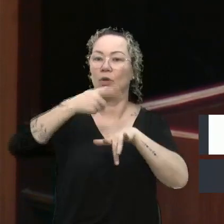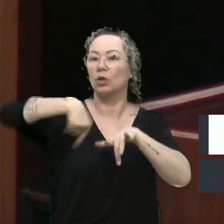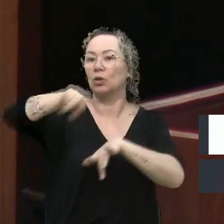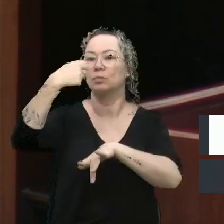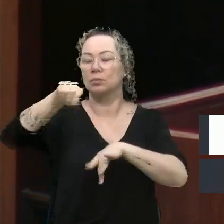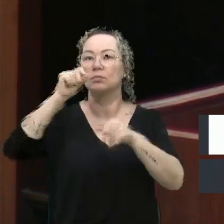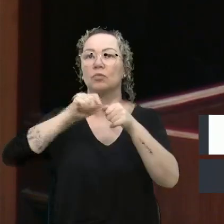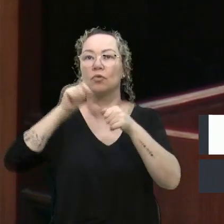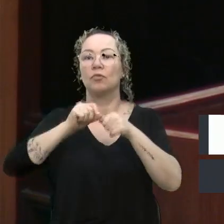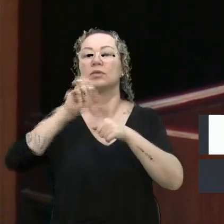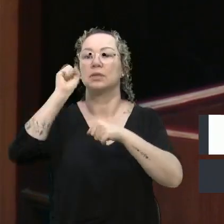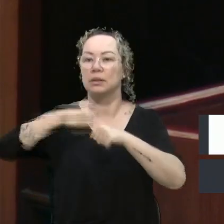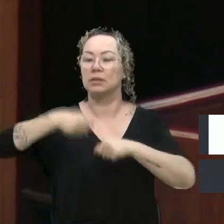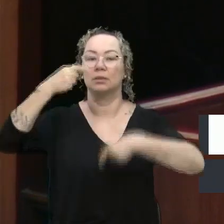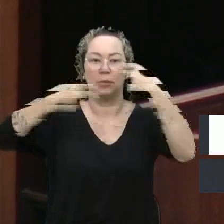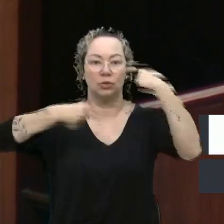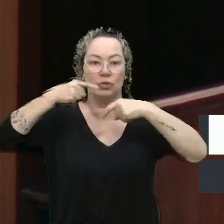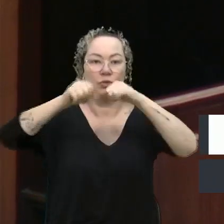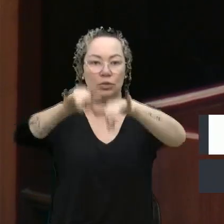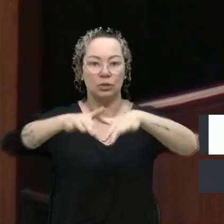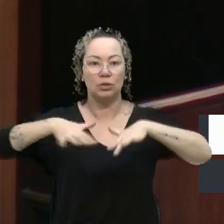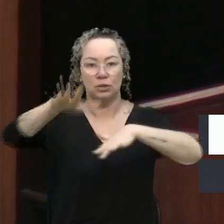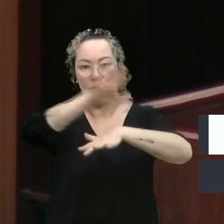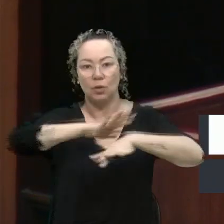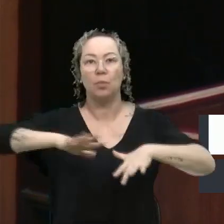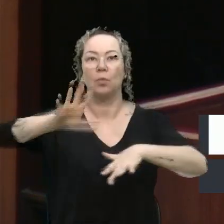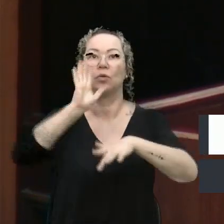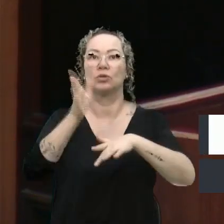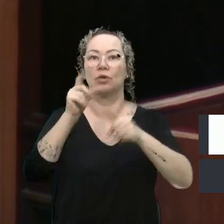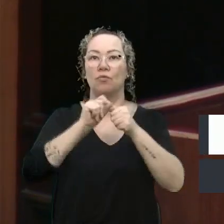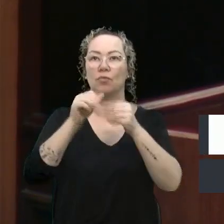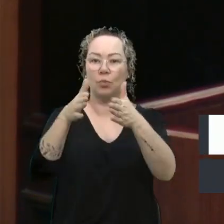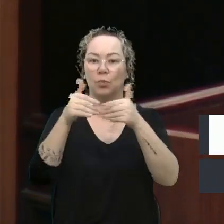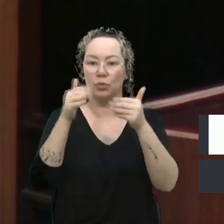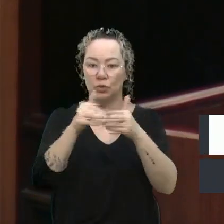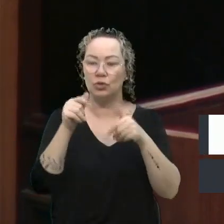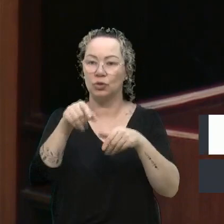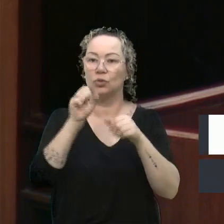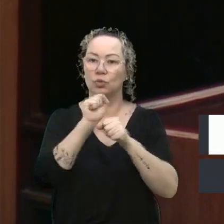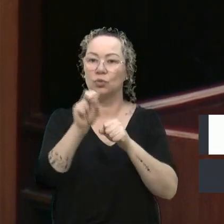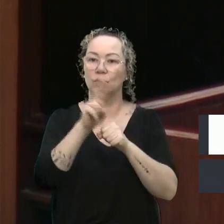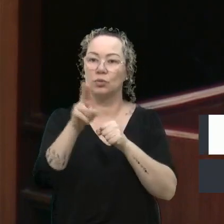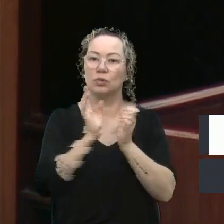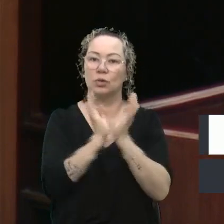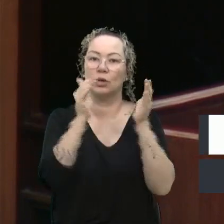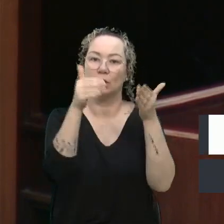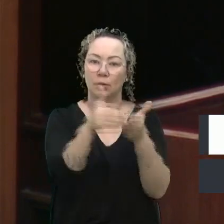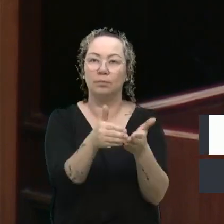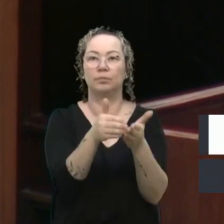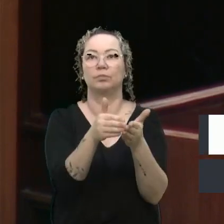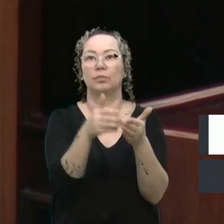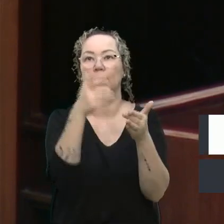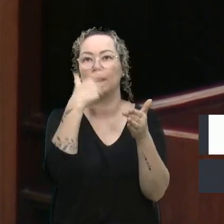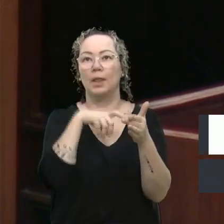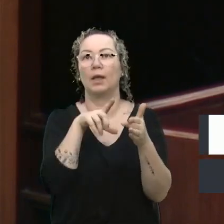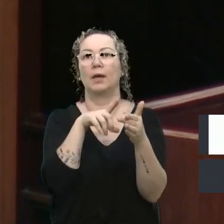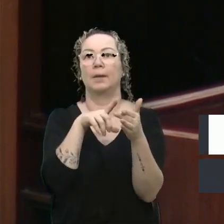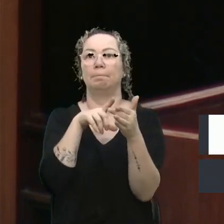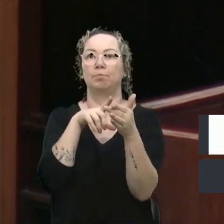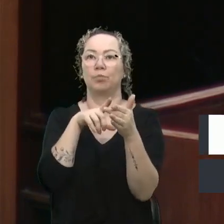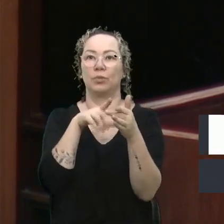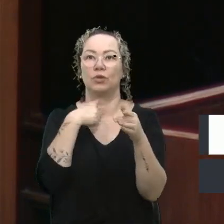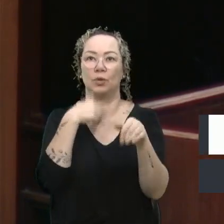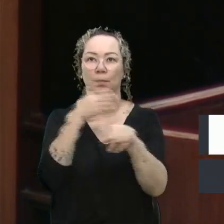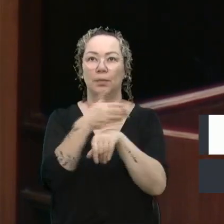audiência pública. Isso já vou fazer um requerimento aí através da comissão, possivelmente da SEDUT,